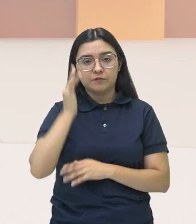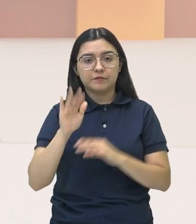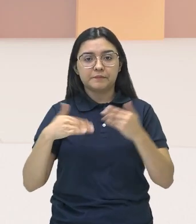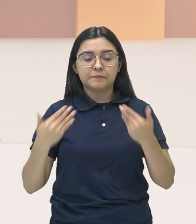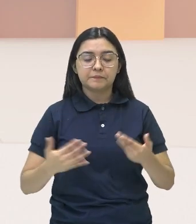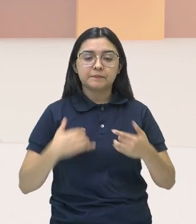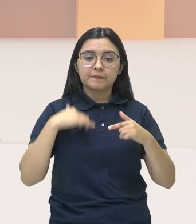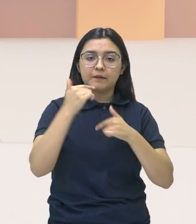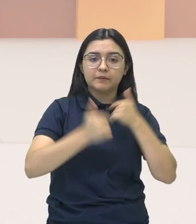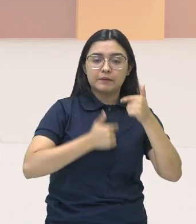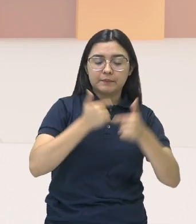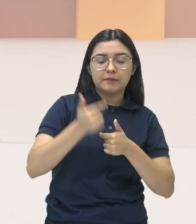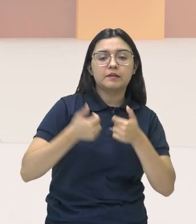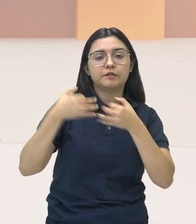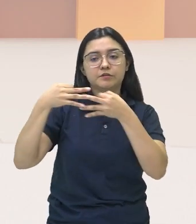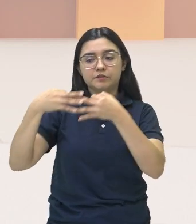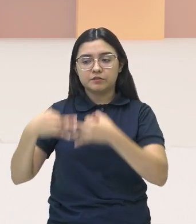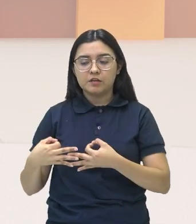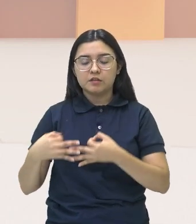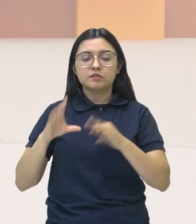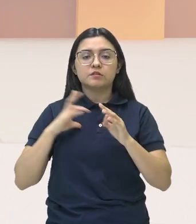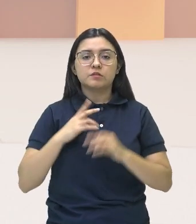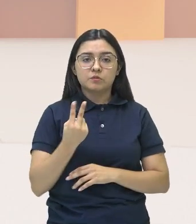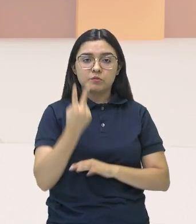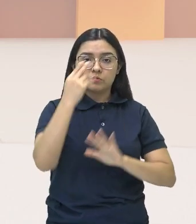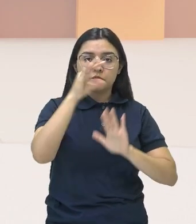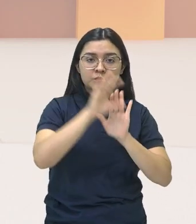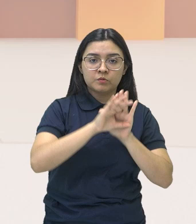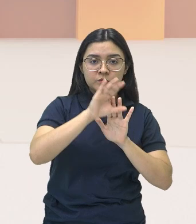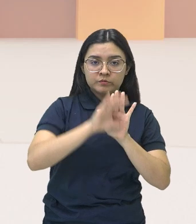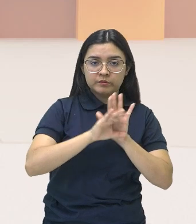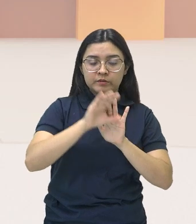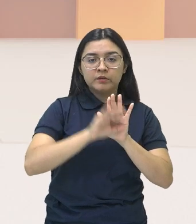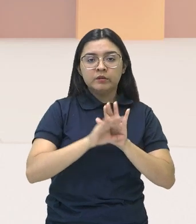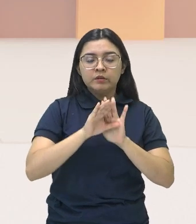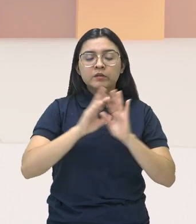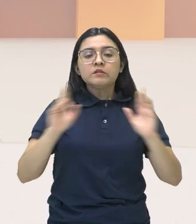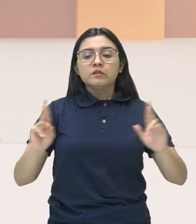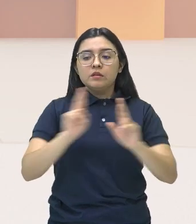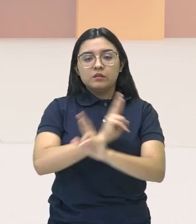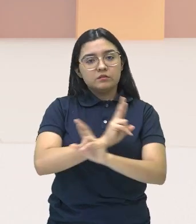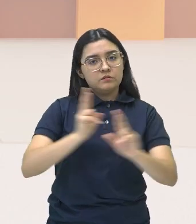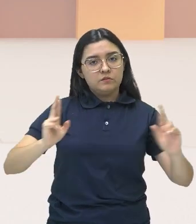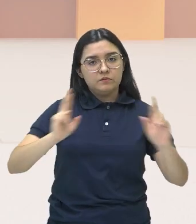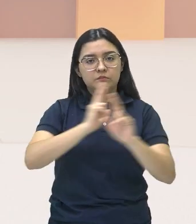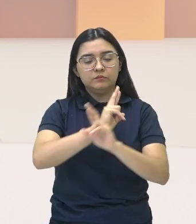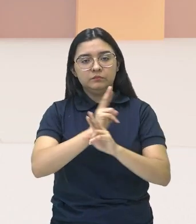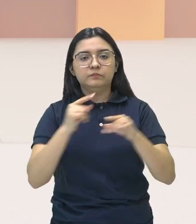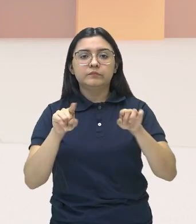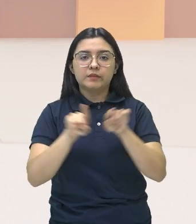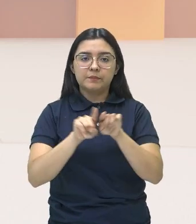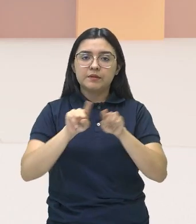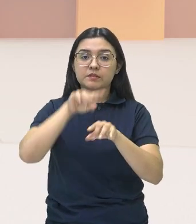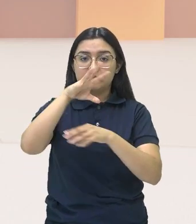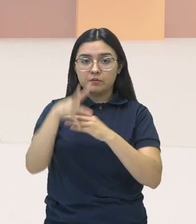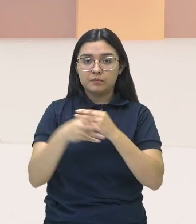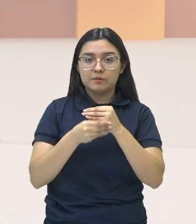e a dignidade, eles são dois conceitos que se relacionam e se